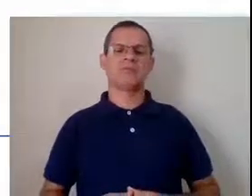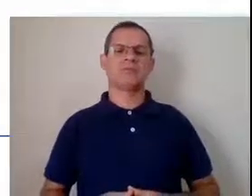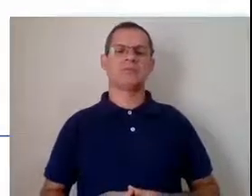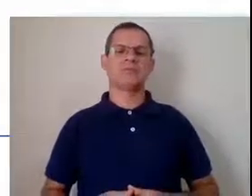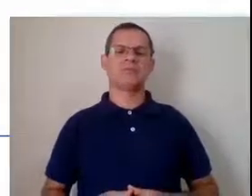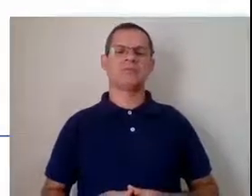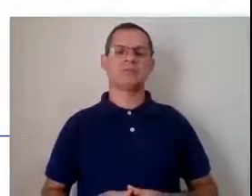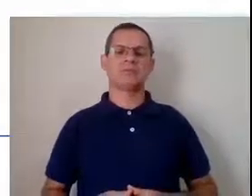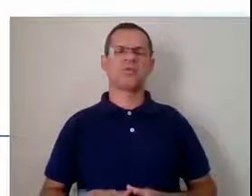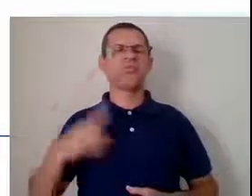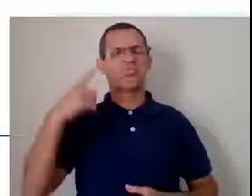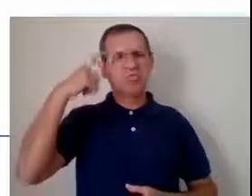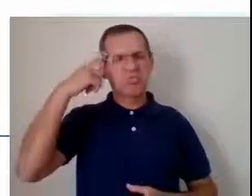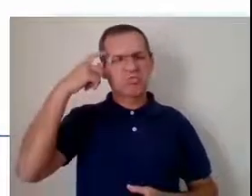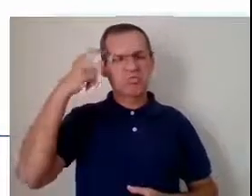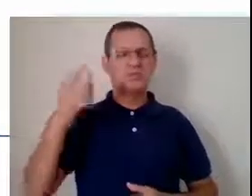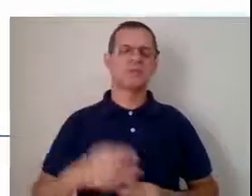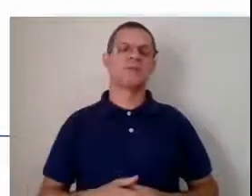não tirar